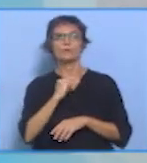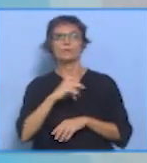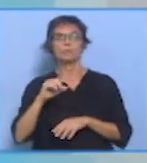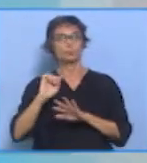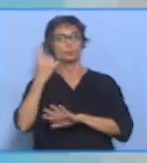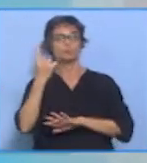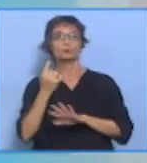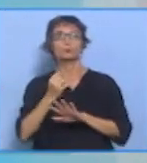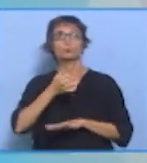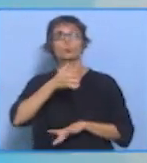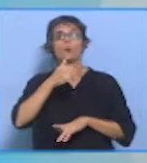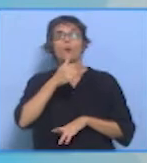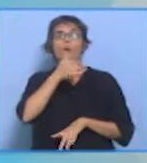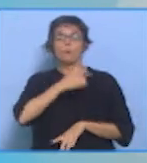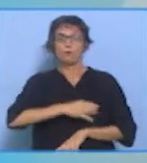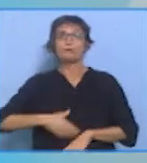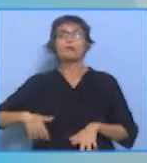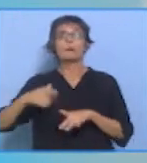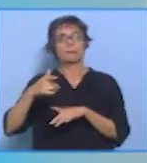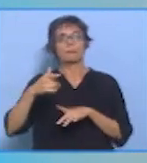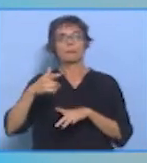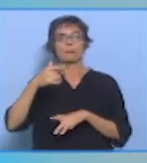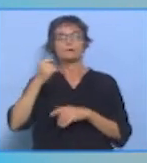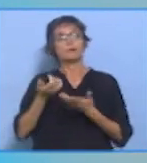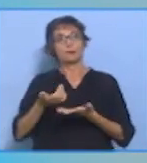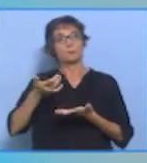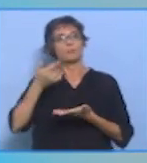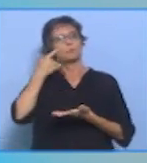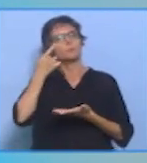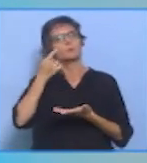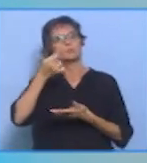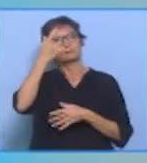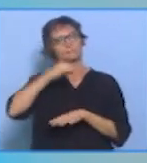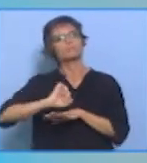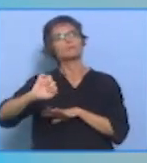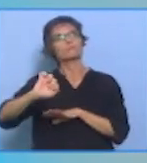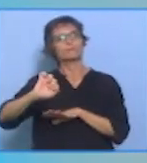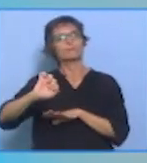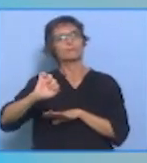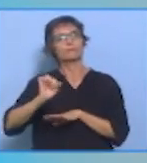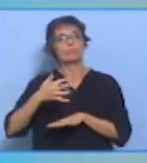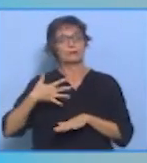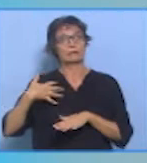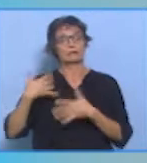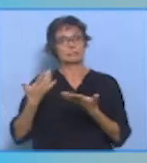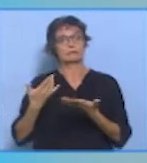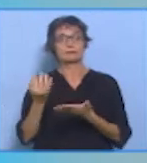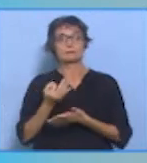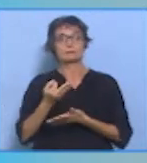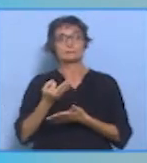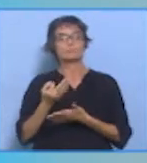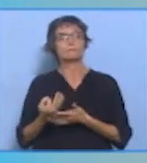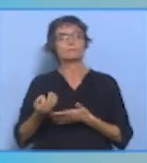biográfico vamos partilhar consigo, como acontece em cada sexta-feira, onde apresentamos aqui no programa Eclésia